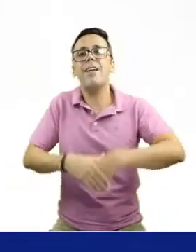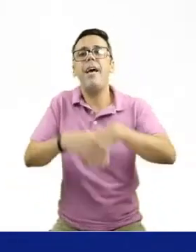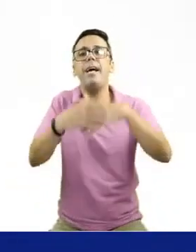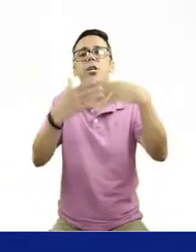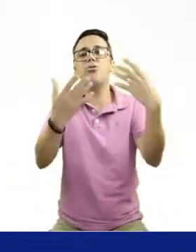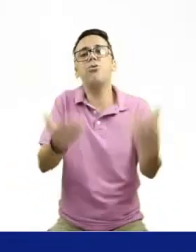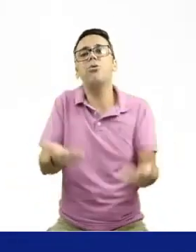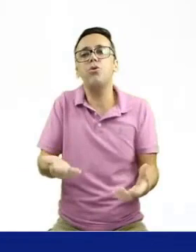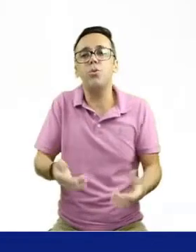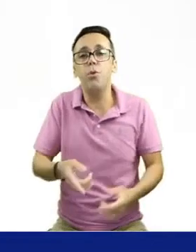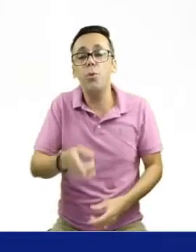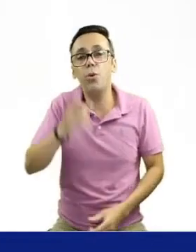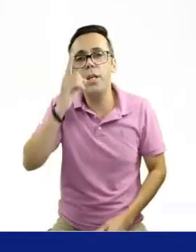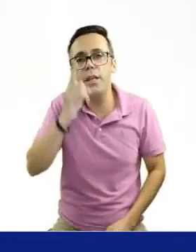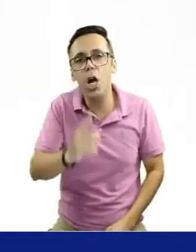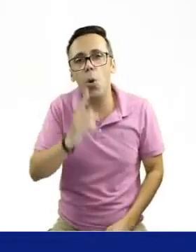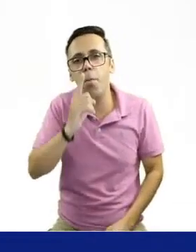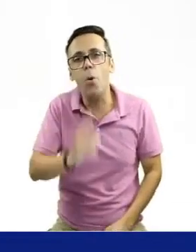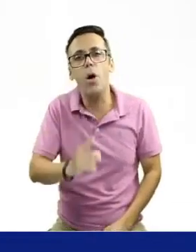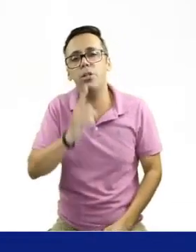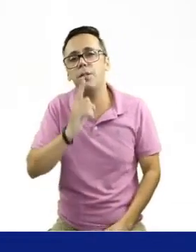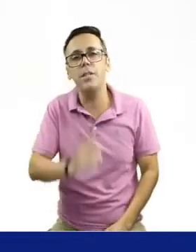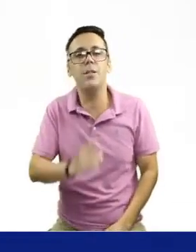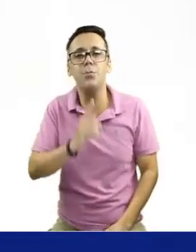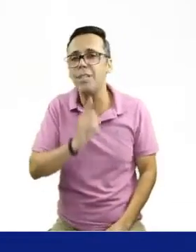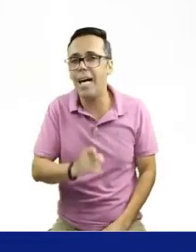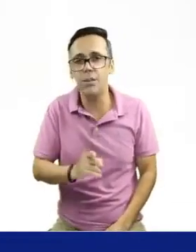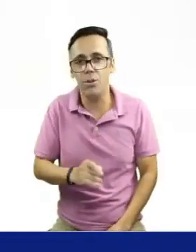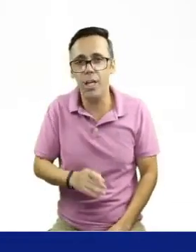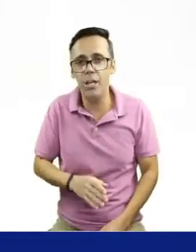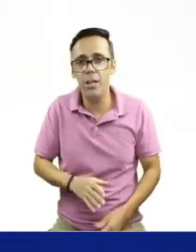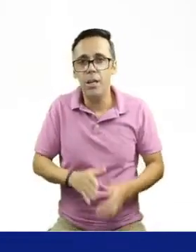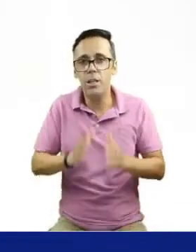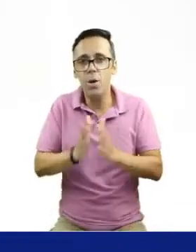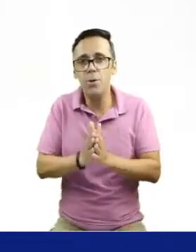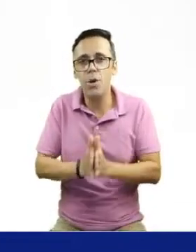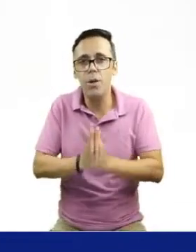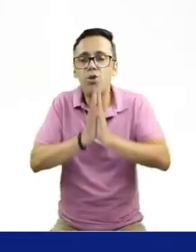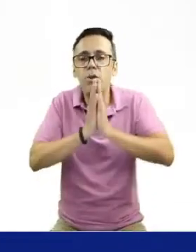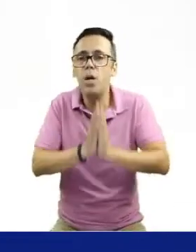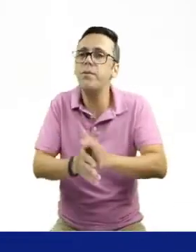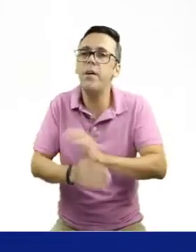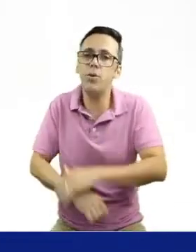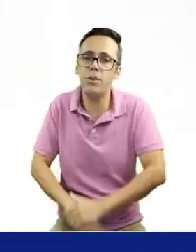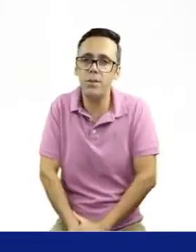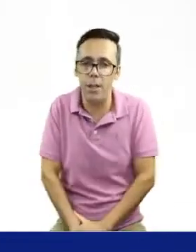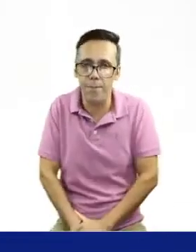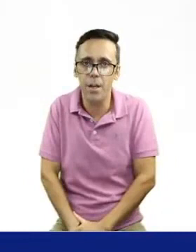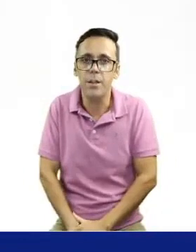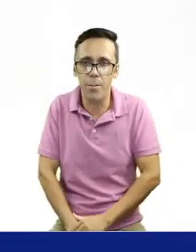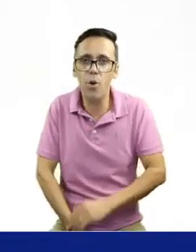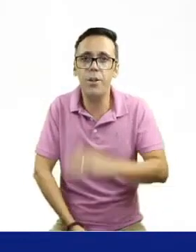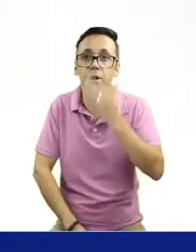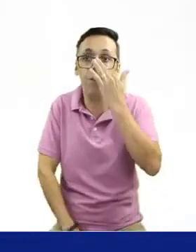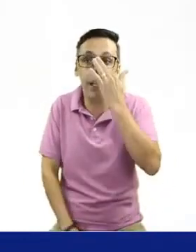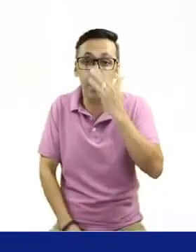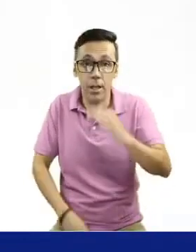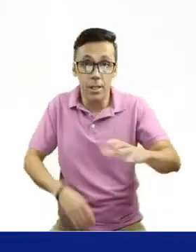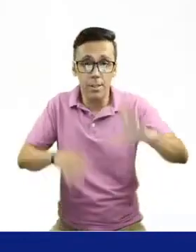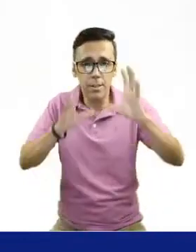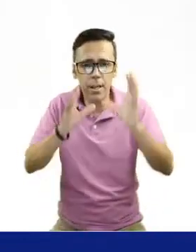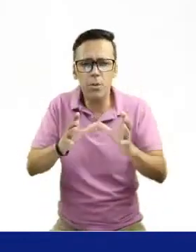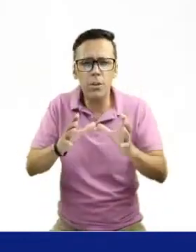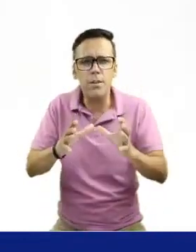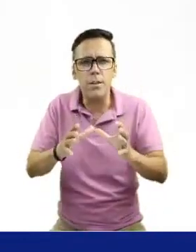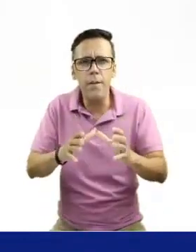as regras do concurso público e não pode ser mudado Ok então pessoal isso não deve acontecer tá bom Rodrigo